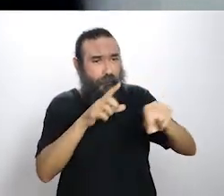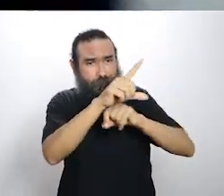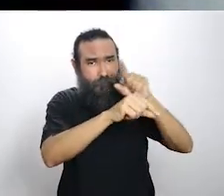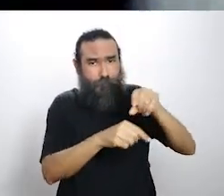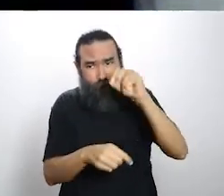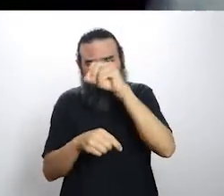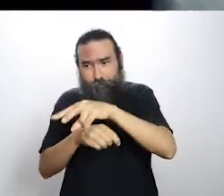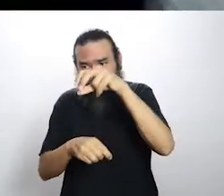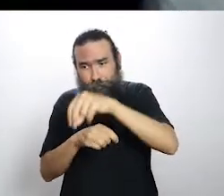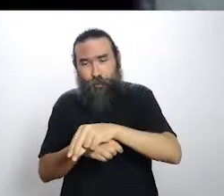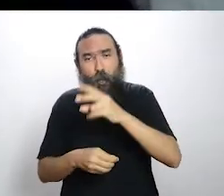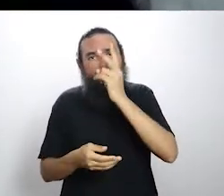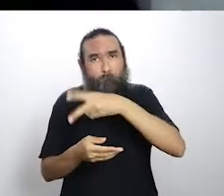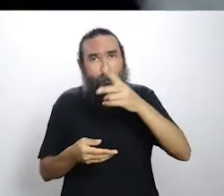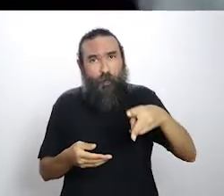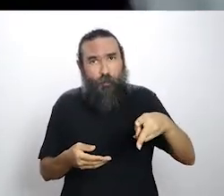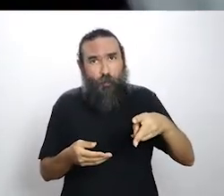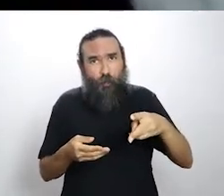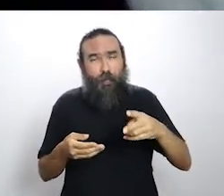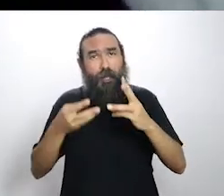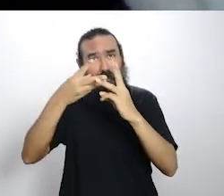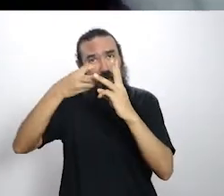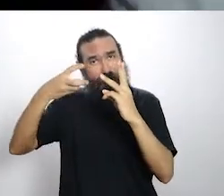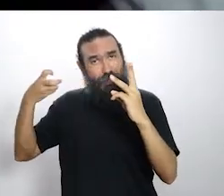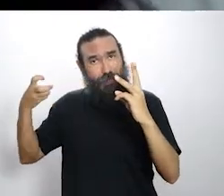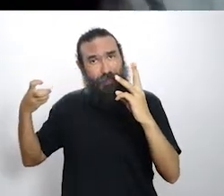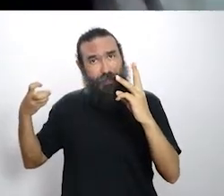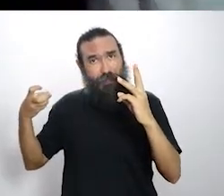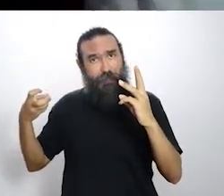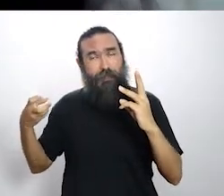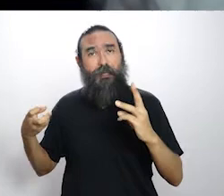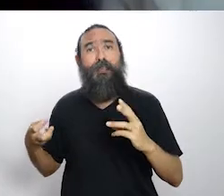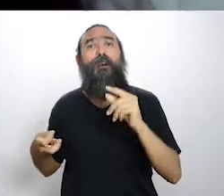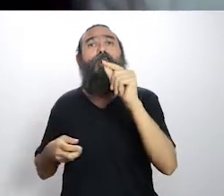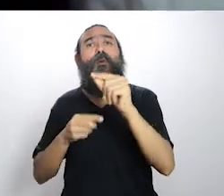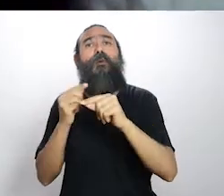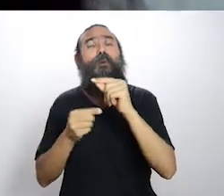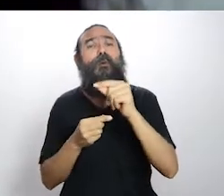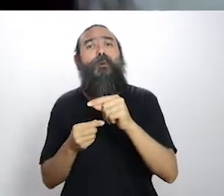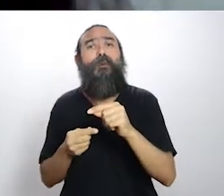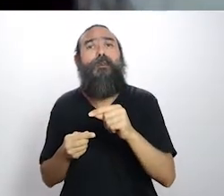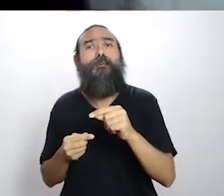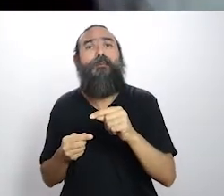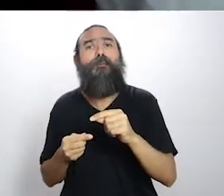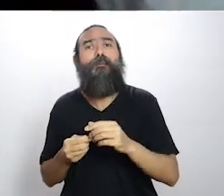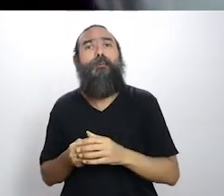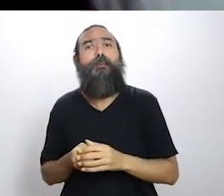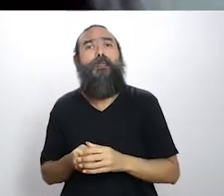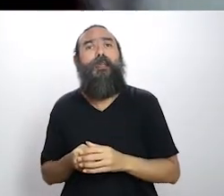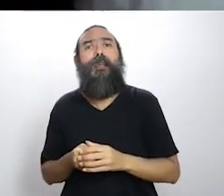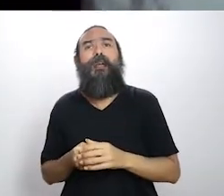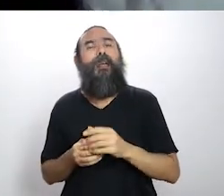todos os professores do Brasil, os professores indígenas são os menos